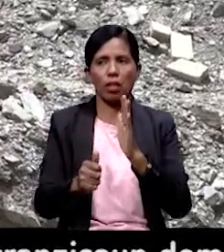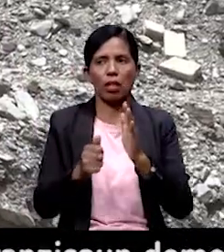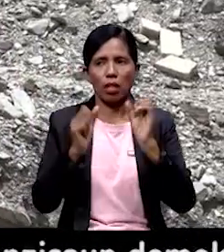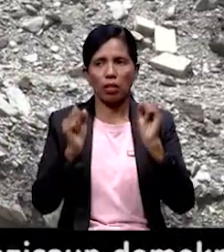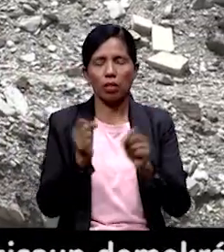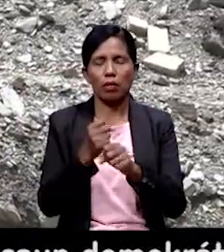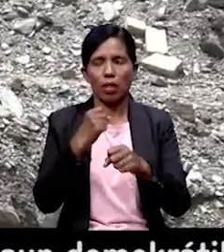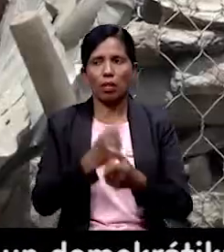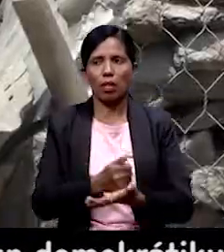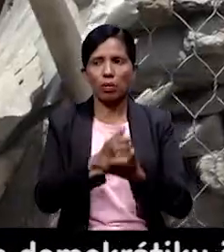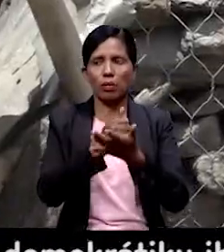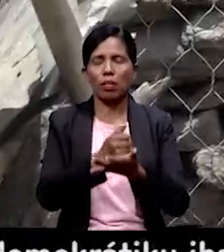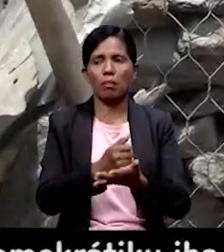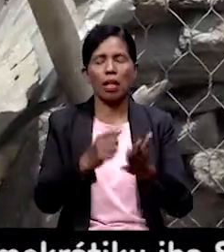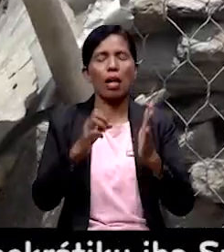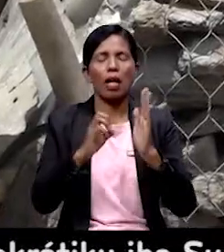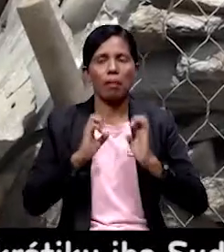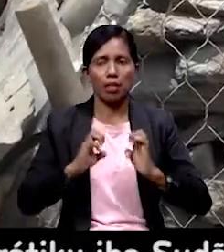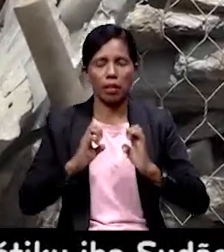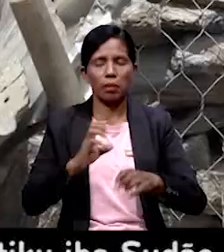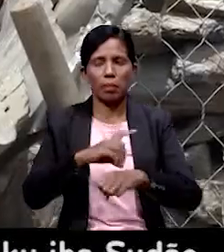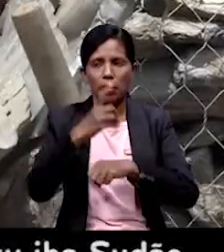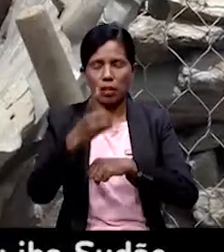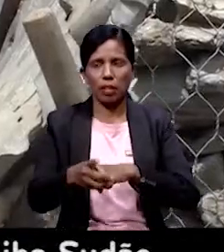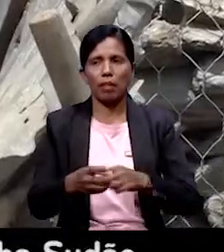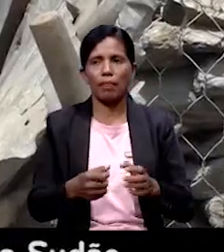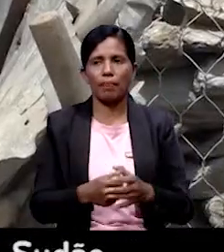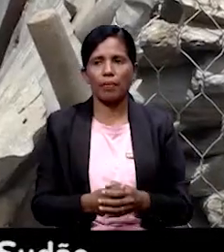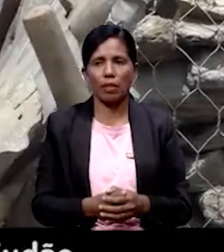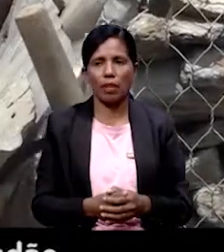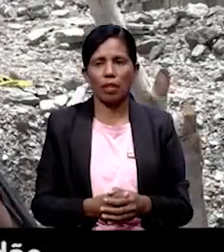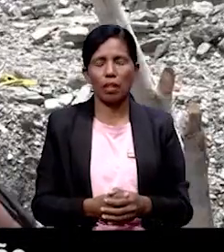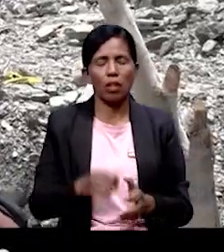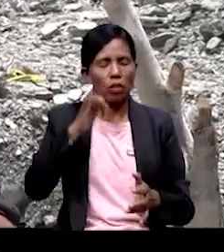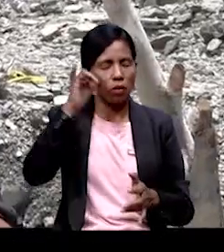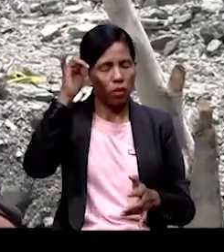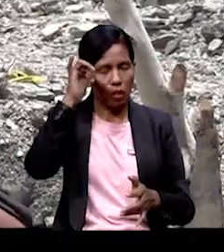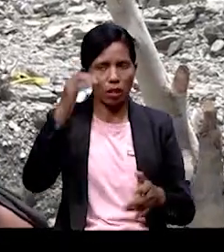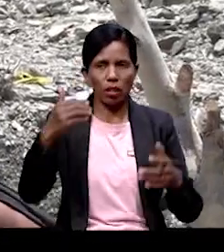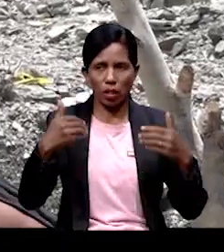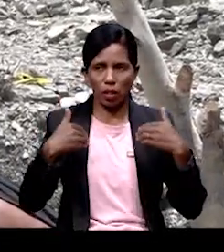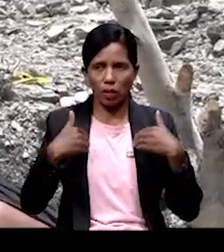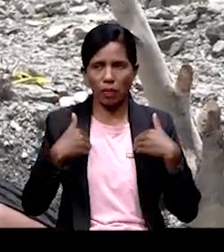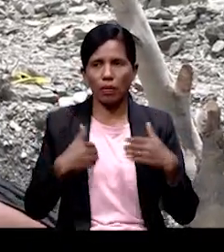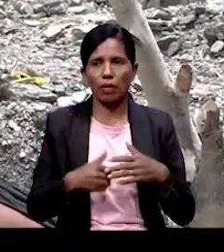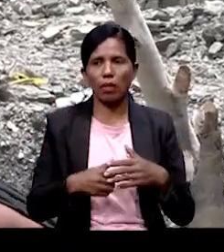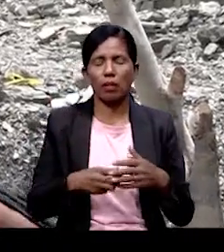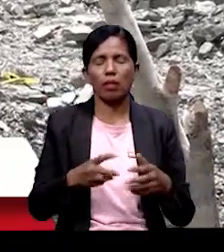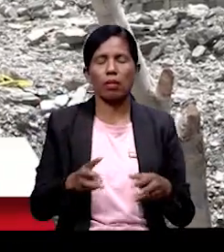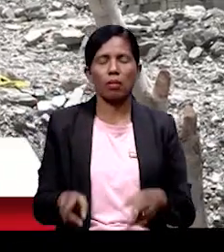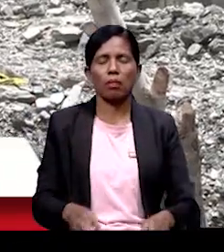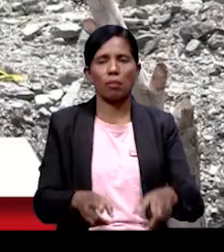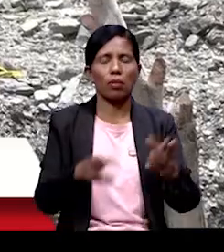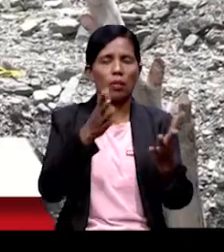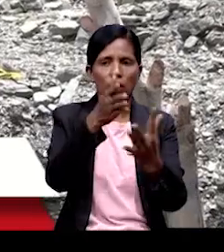halo atendimento emergência bar desastre nebe acontece. Tamba hotse acontece tam fale mota tama nema